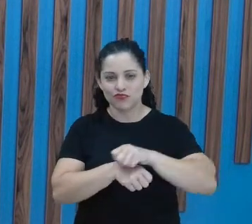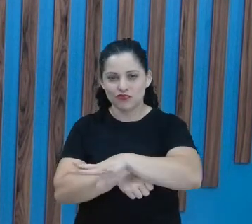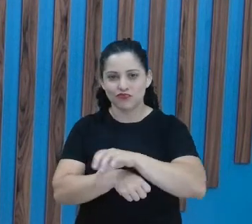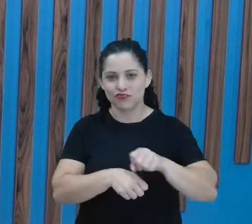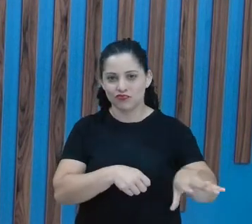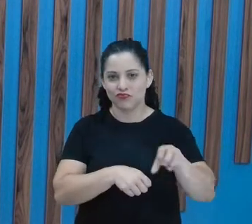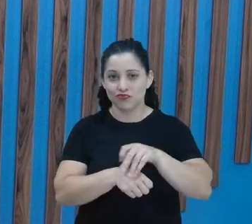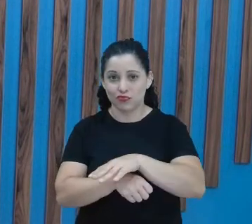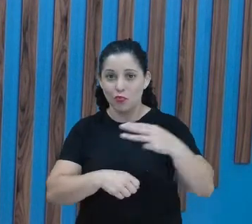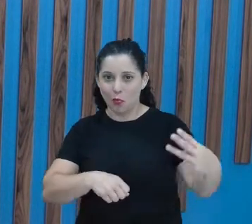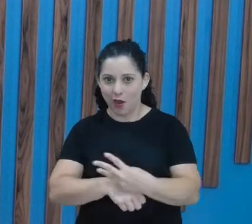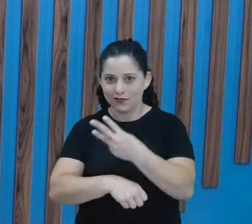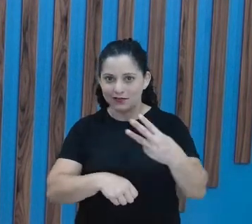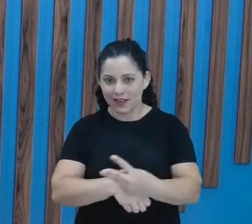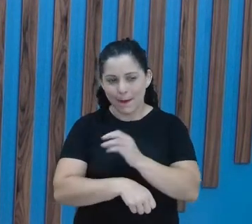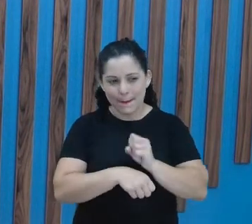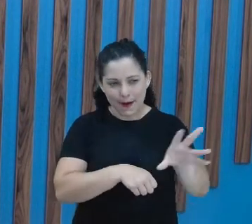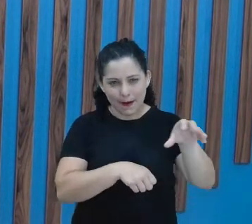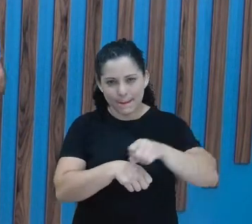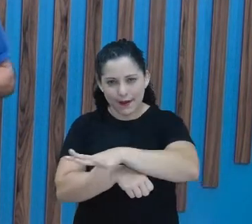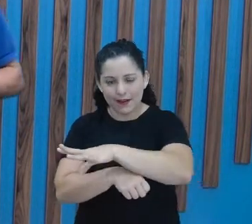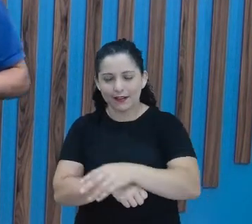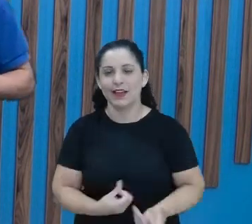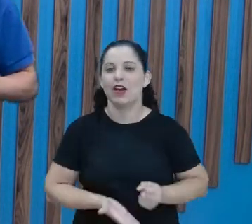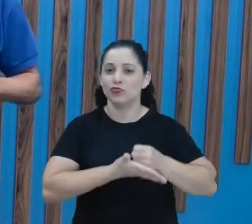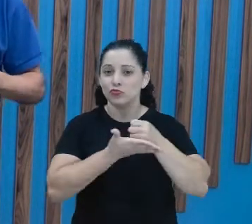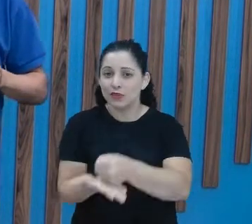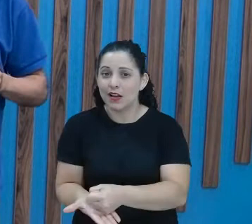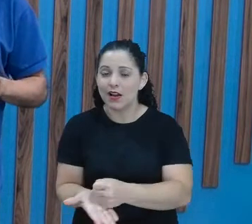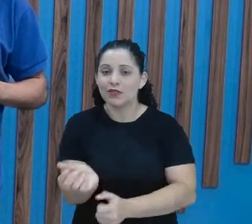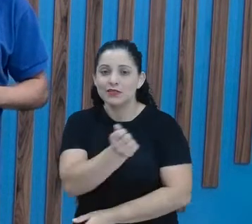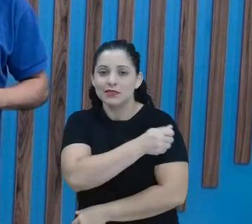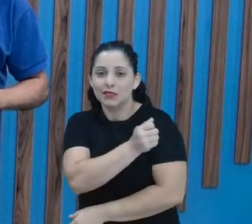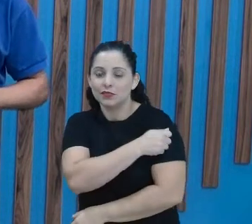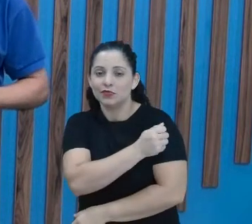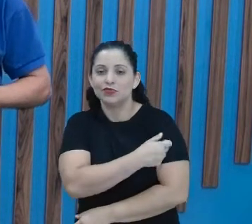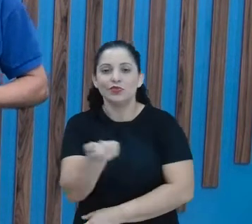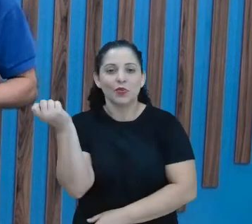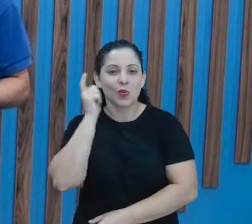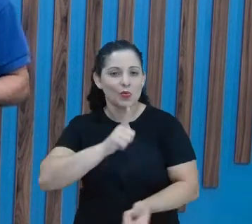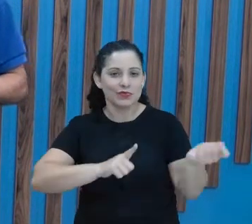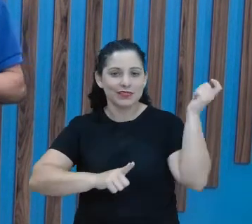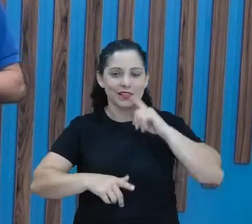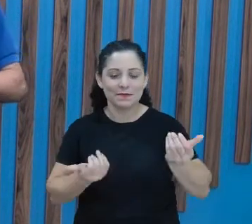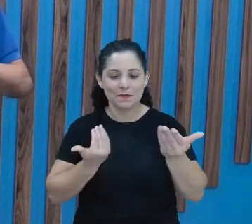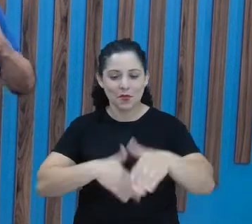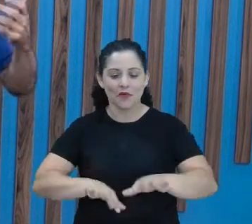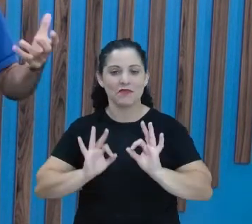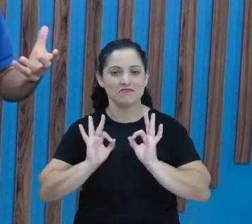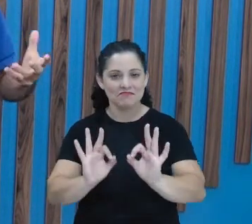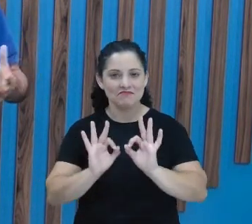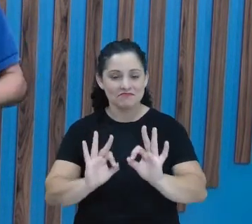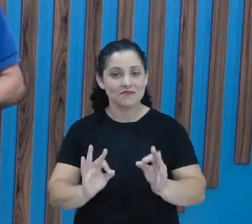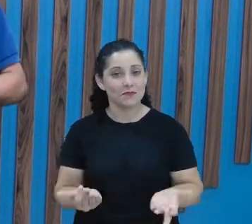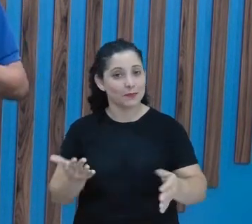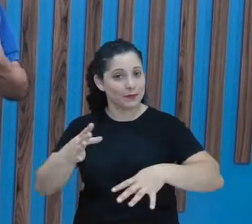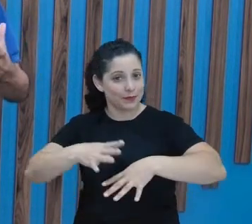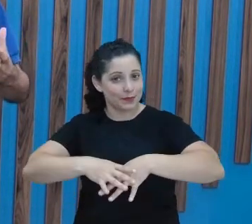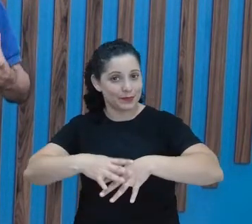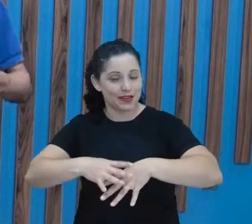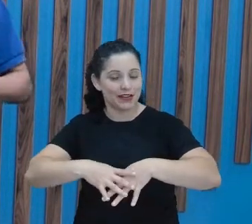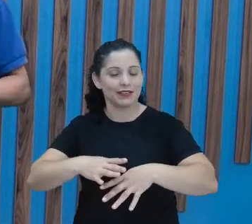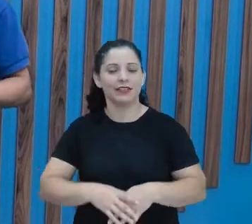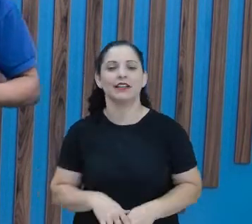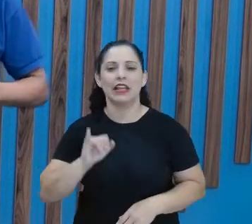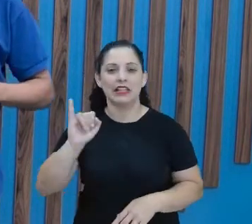WhatsApp da sua turma. Vai ajudar bastante aí o grupo a se dar bem em matemática nas provas externas. No IFPE,